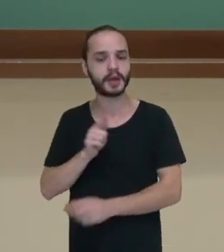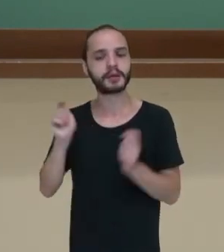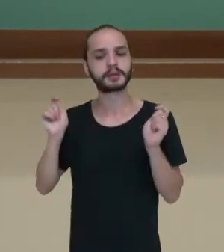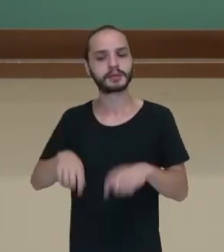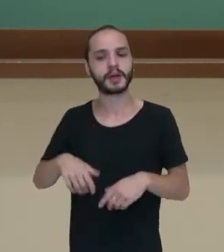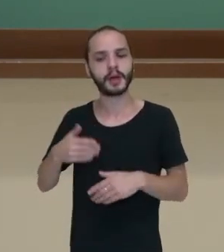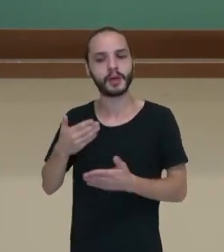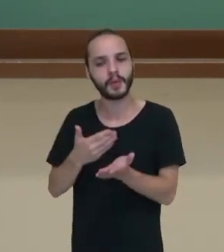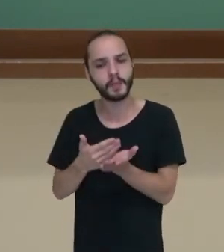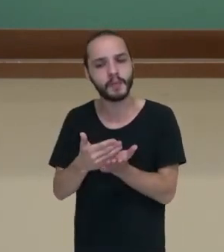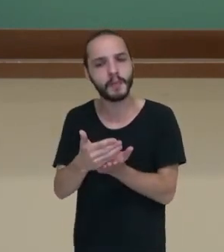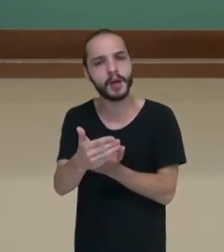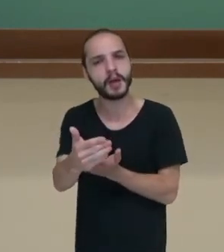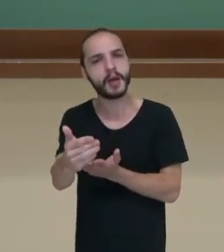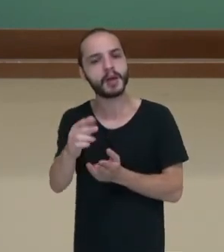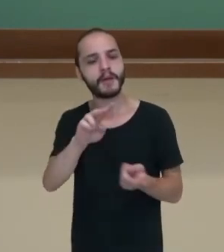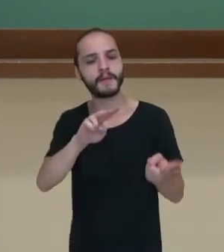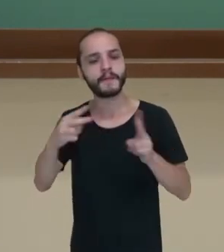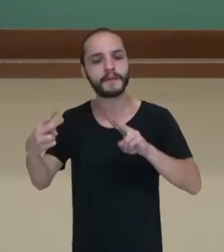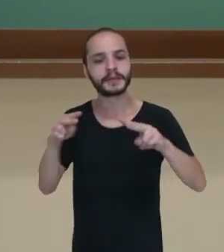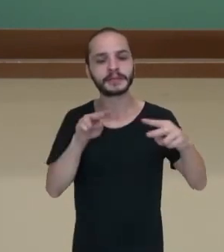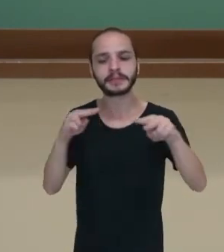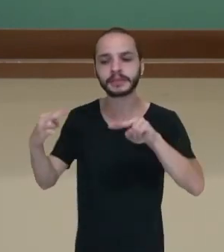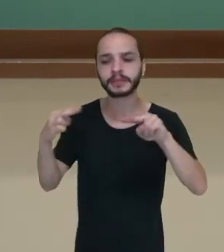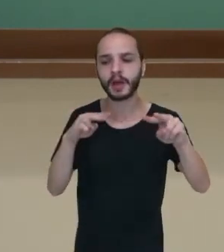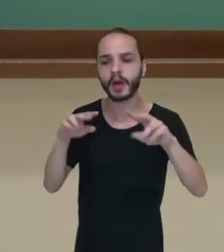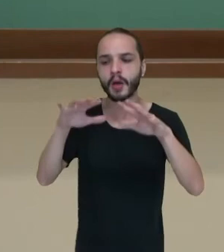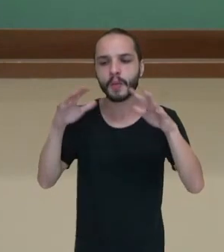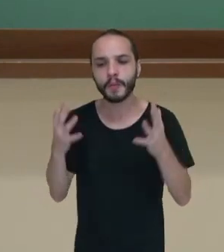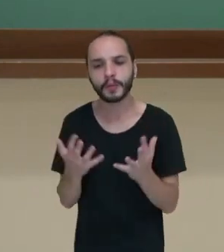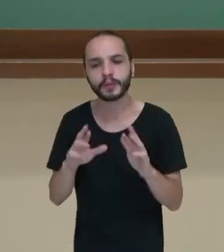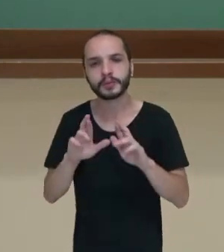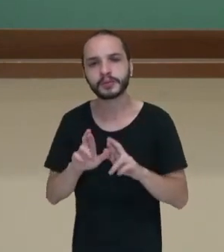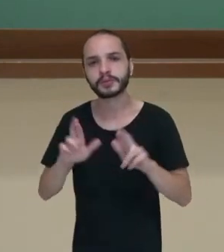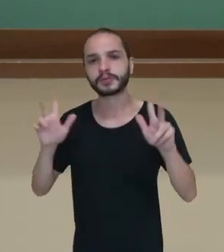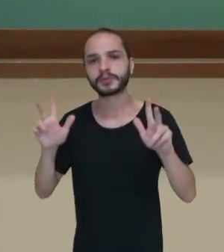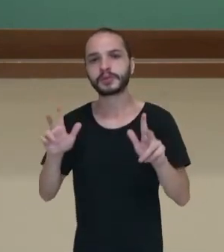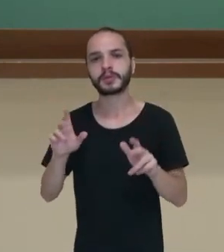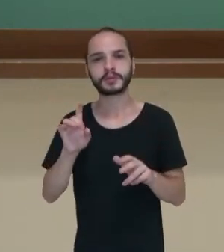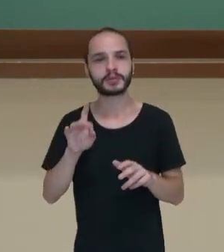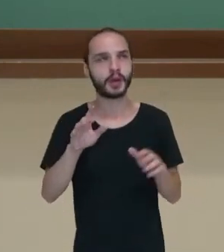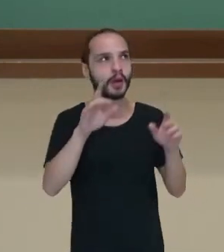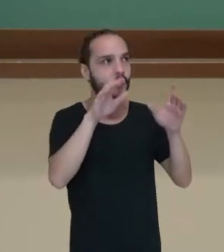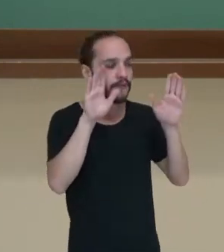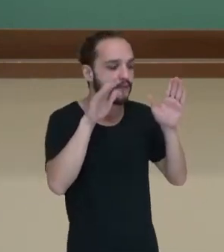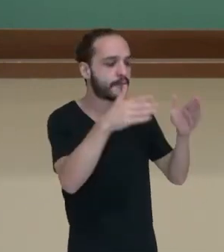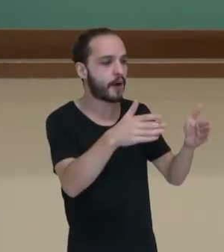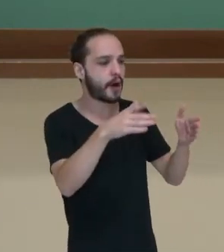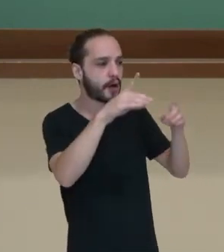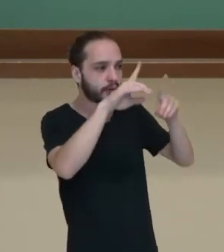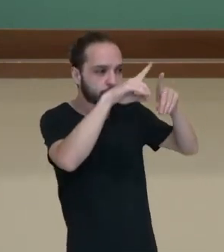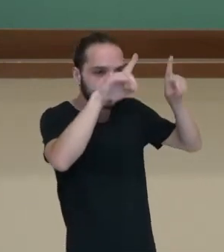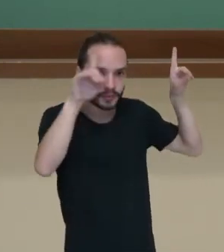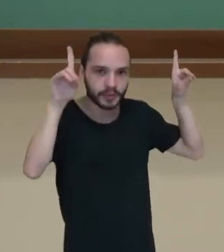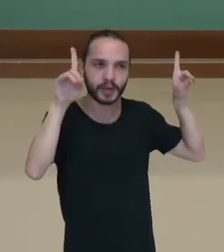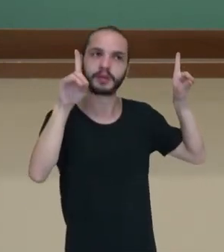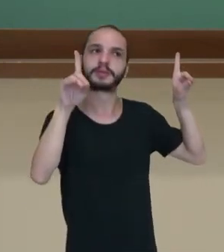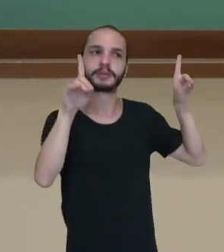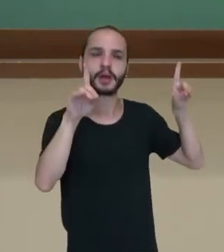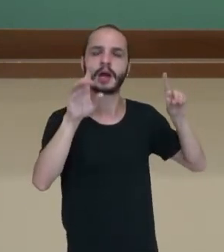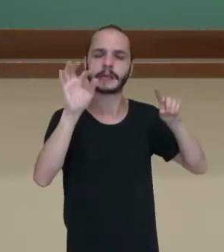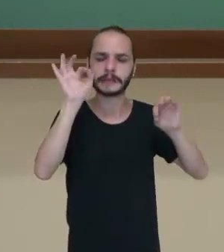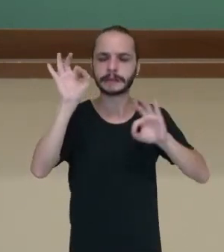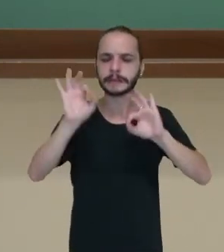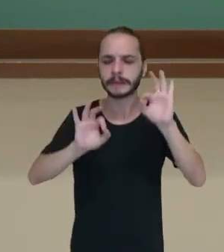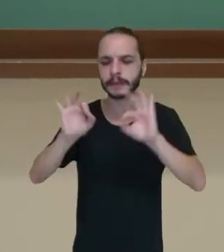começassem a ver o mundo de maneira diferente. Vamos deixar então um pouco de pensar só nos deuses e vamos pensar aqui em organizar a